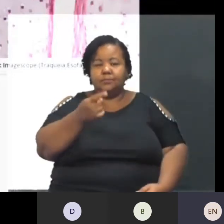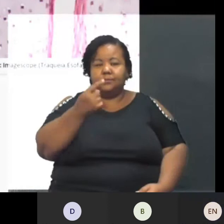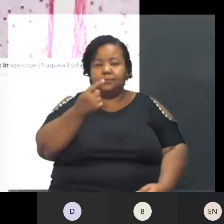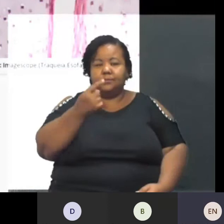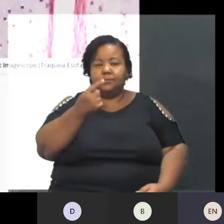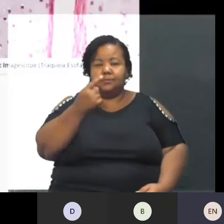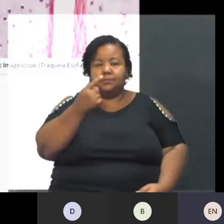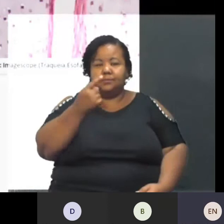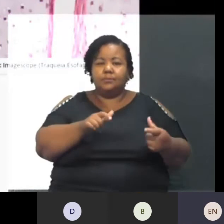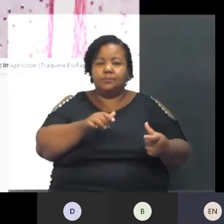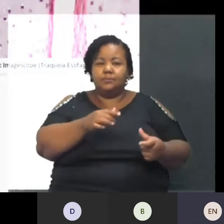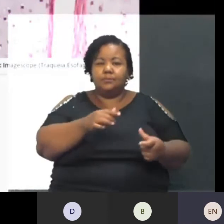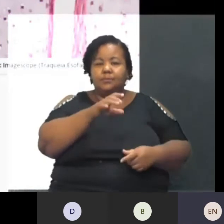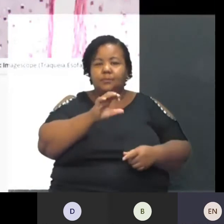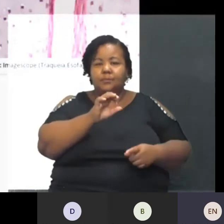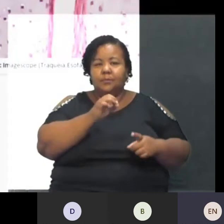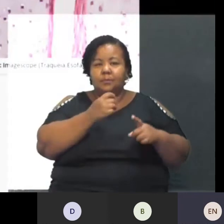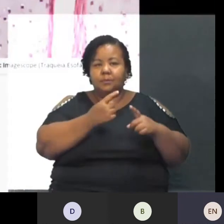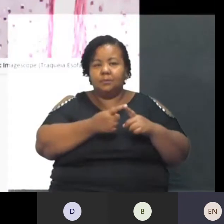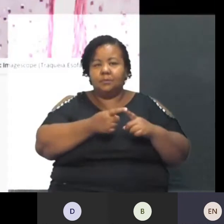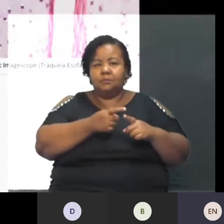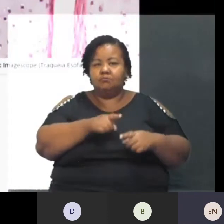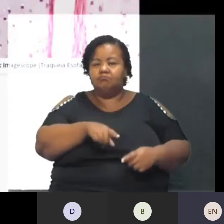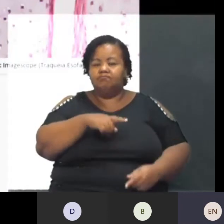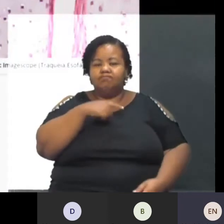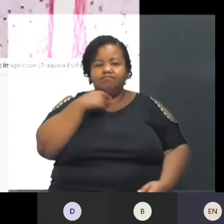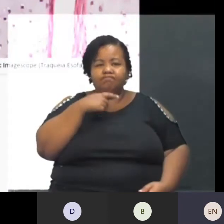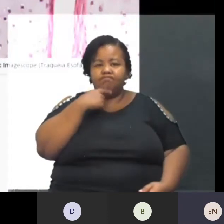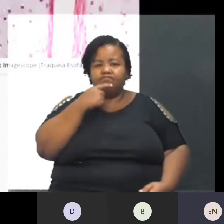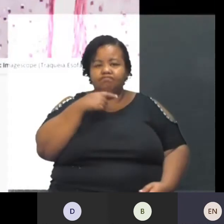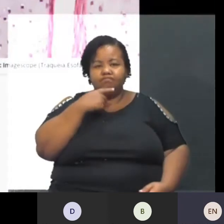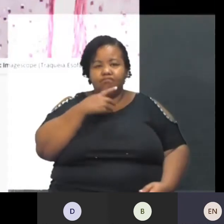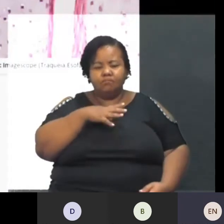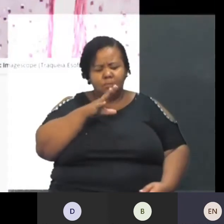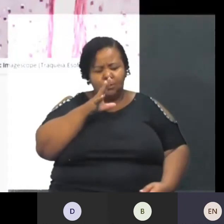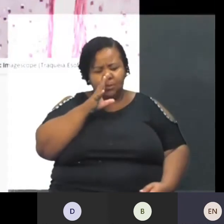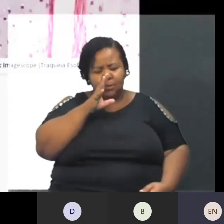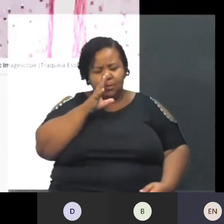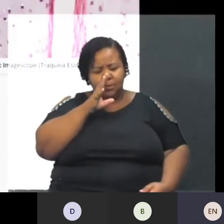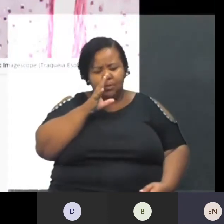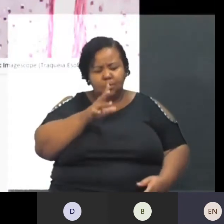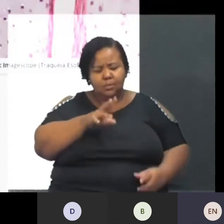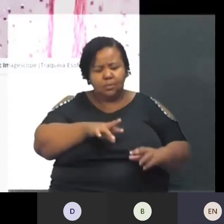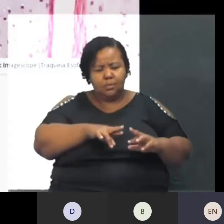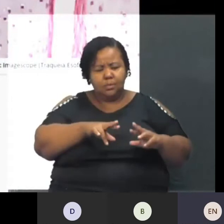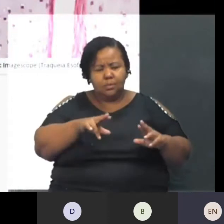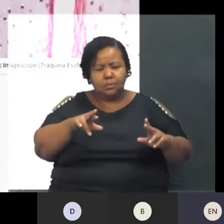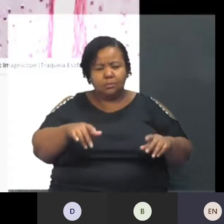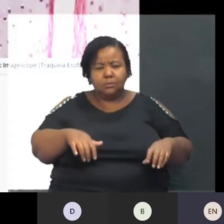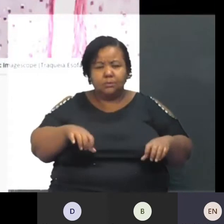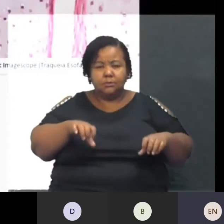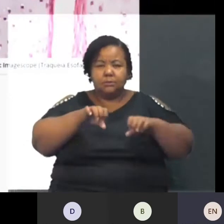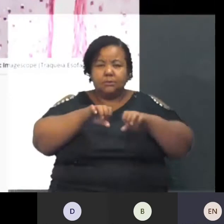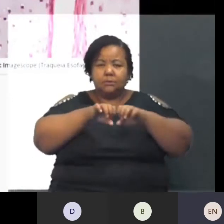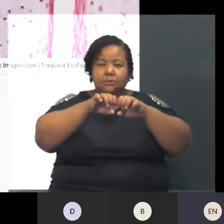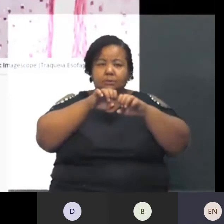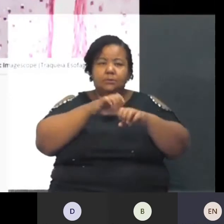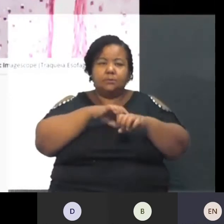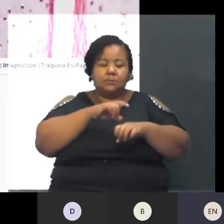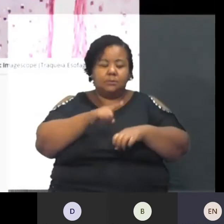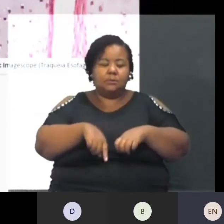aumento, no aumento de 10 vezes, você não consegue observar as diferenças de estrutura. Então, repare que você tem